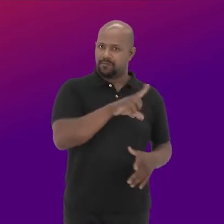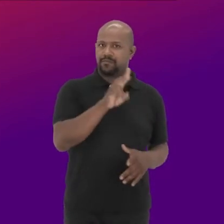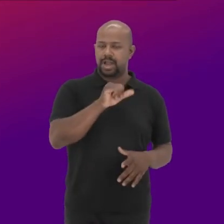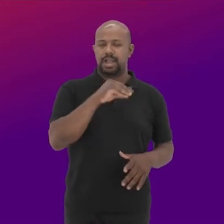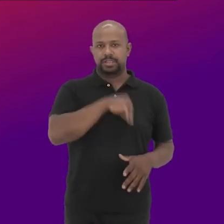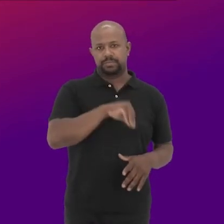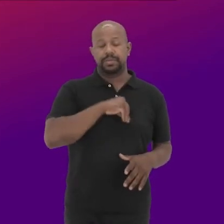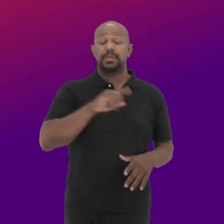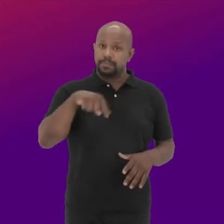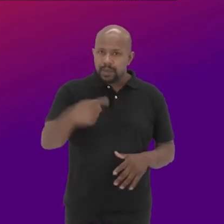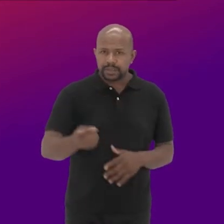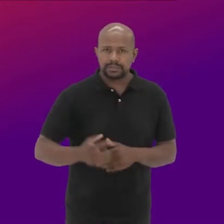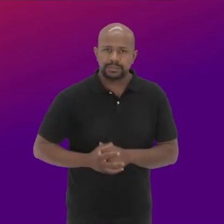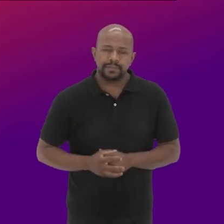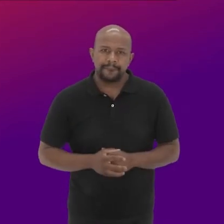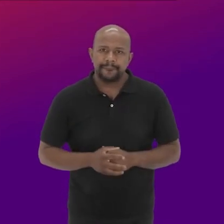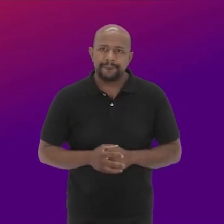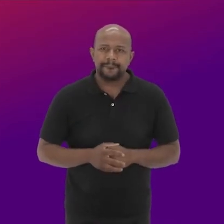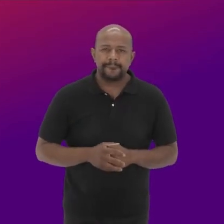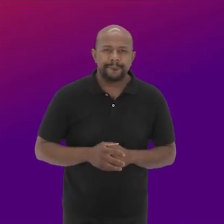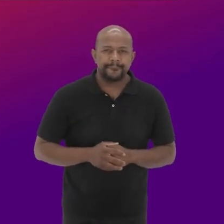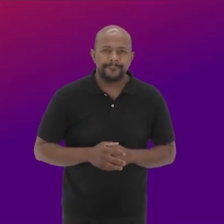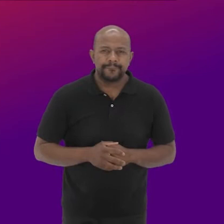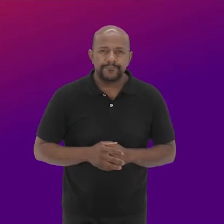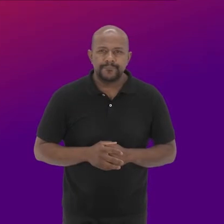eles vão receber. A próxima, por favor.